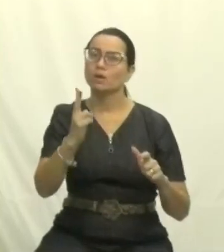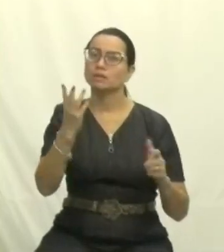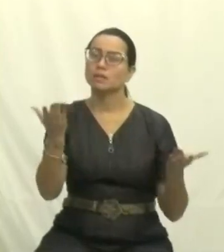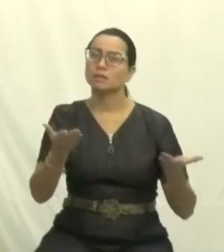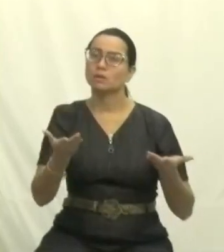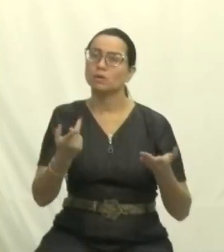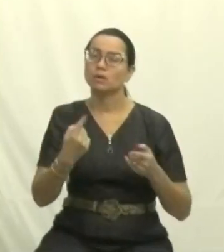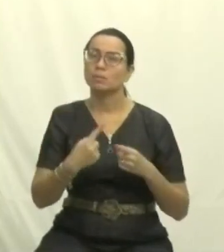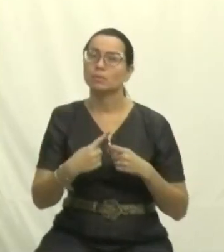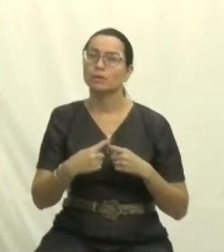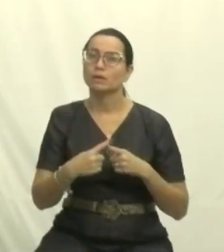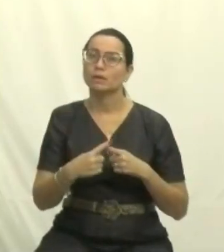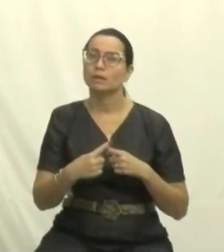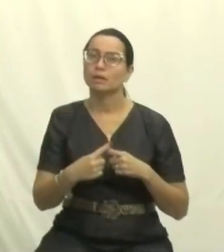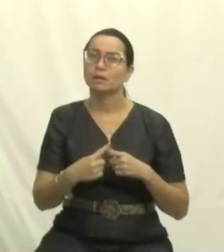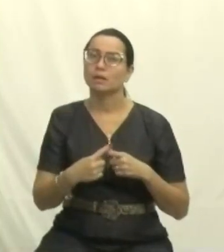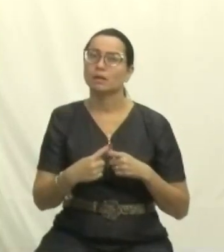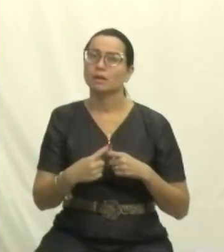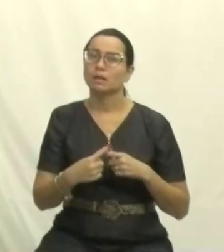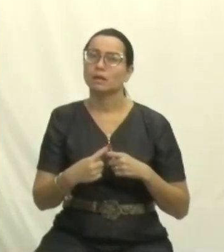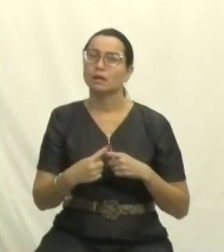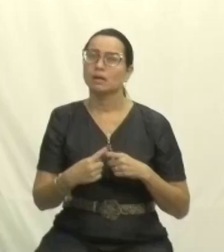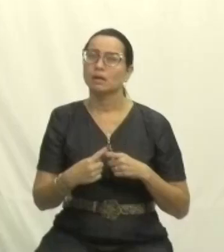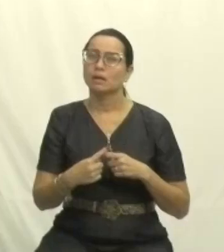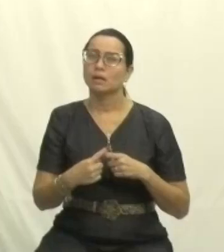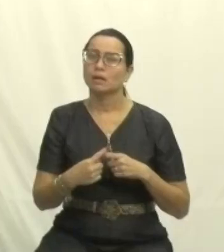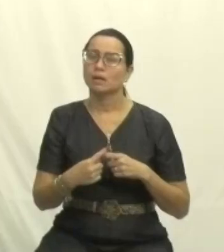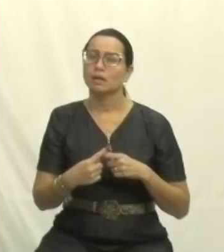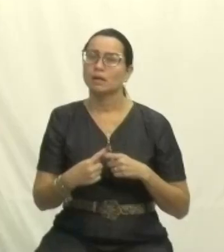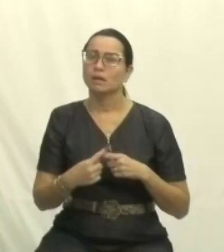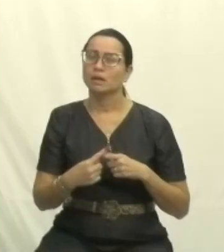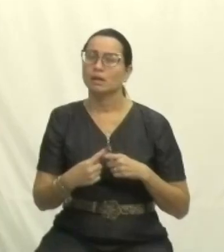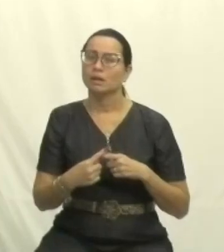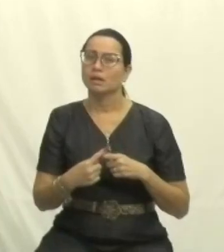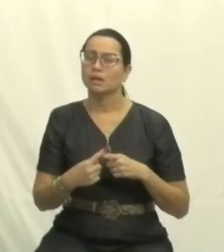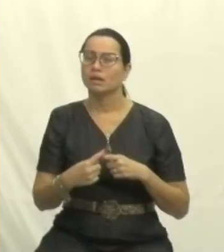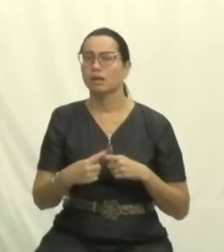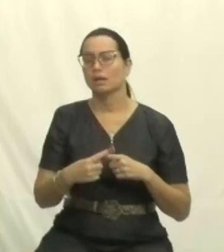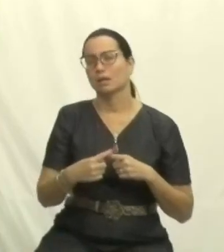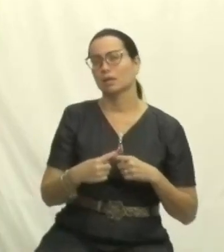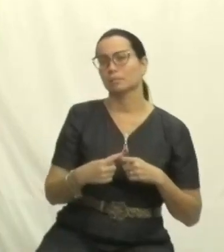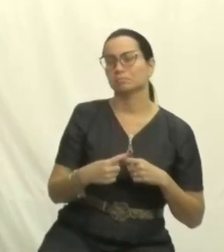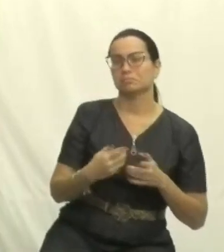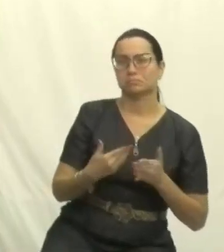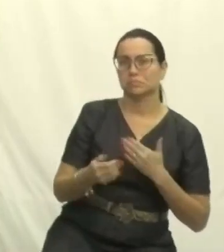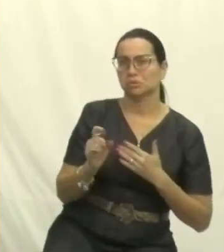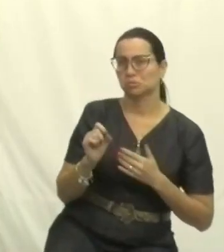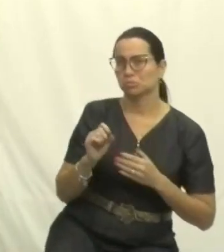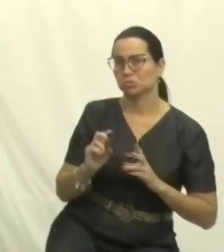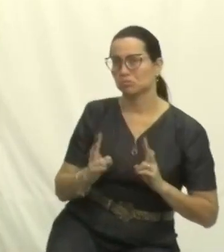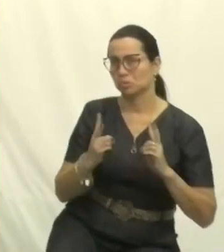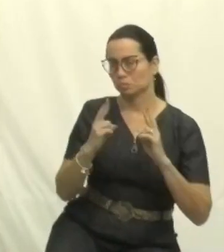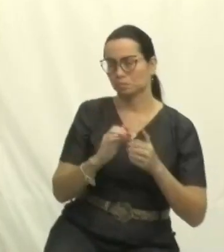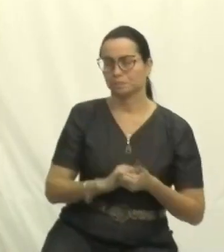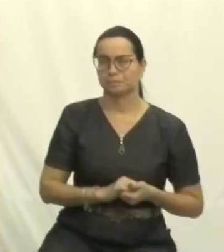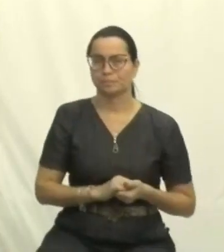conta do binário. E cada vez mais temos empresas se instalando naquela